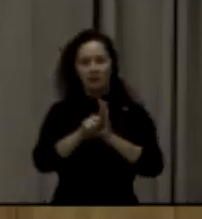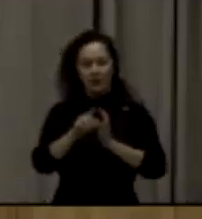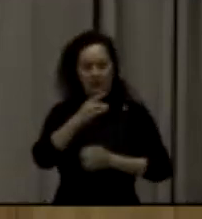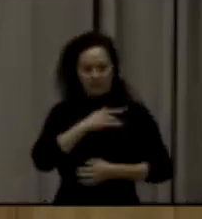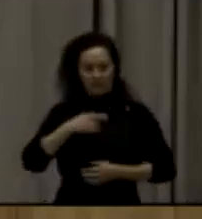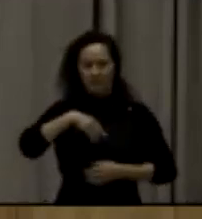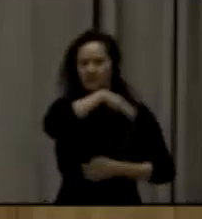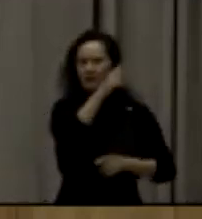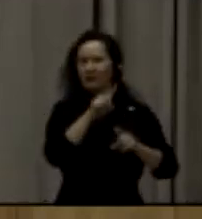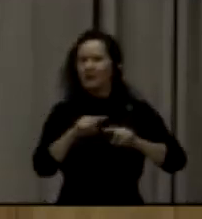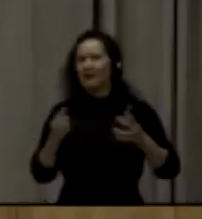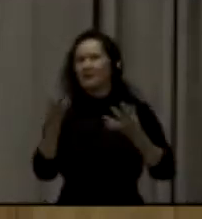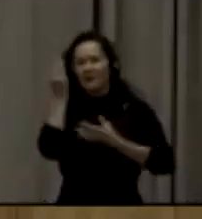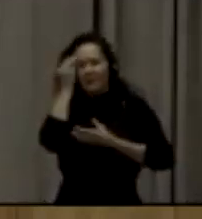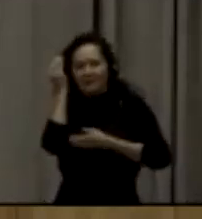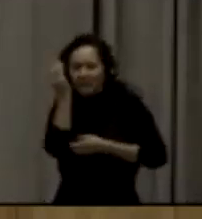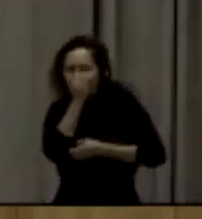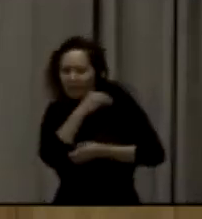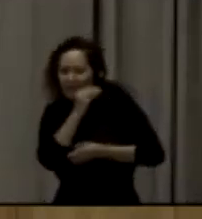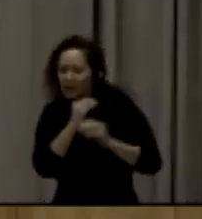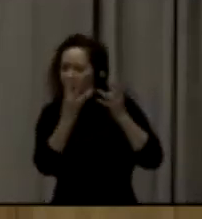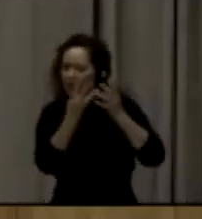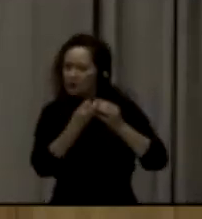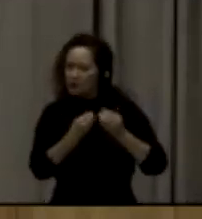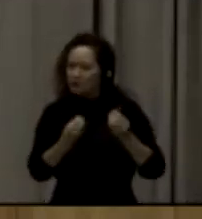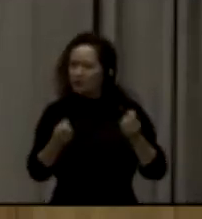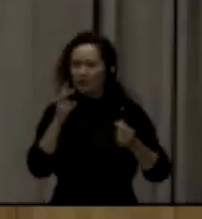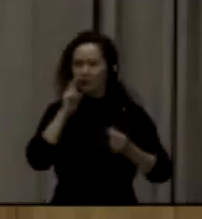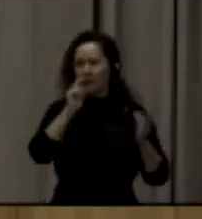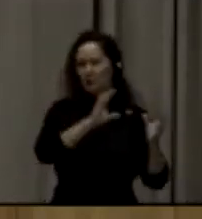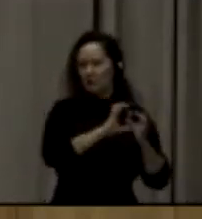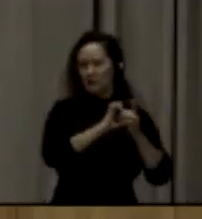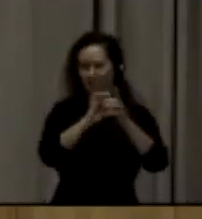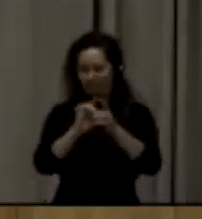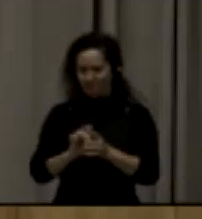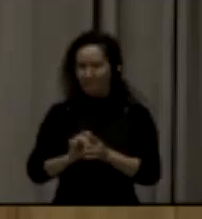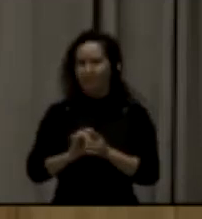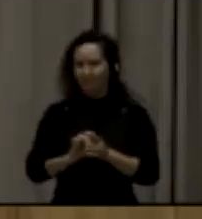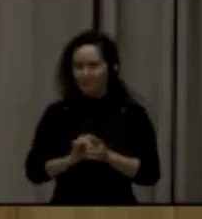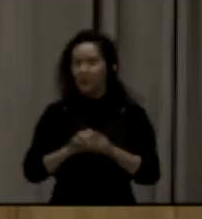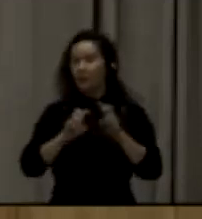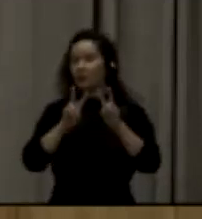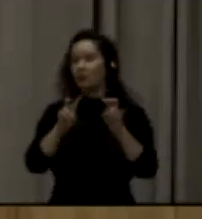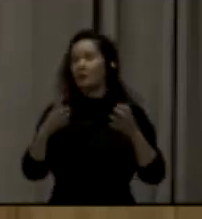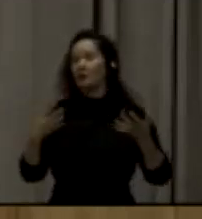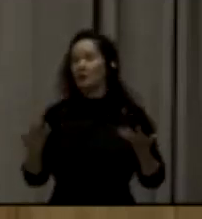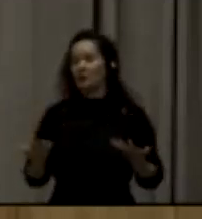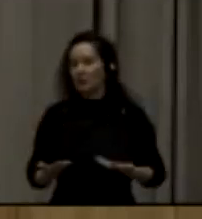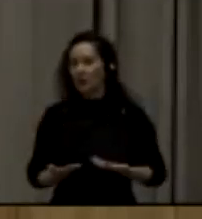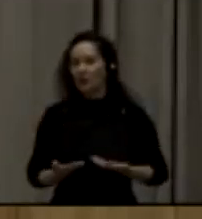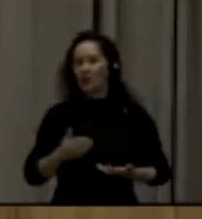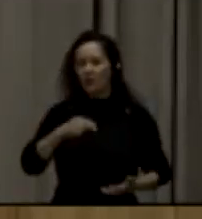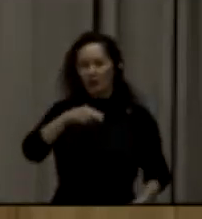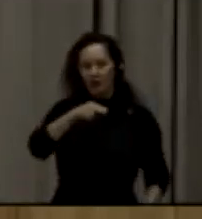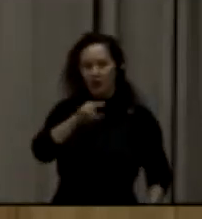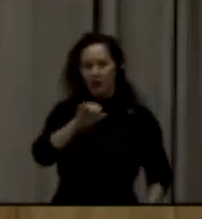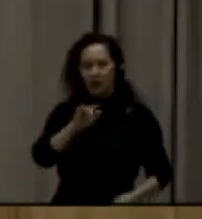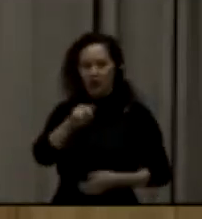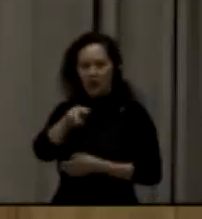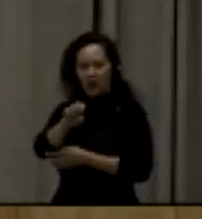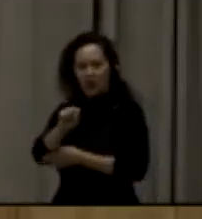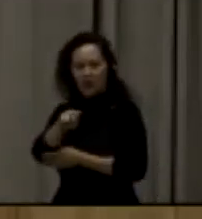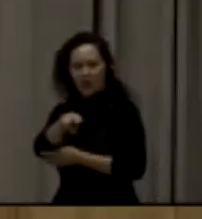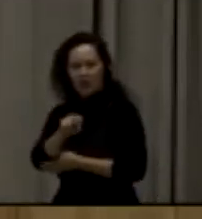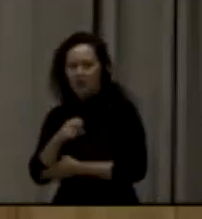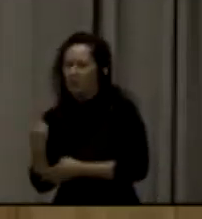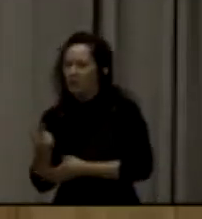se encontra hoje enfraquecido diante de uma conjuntura em que a pauta do niilismo, a pauta do vale tudo, a pauta